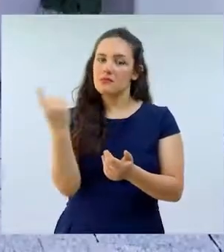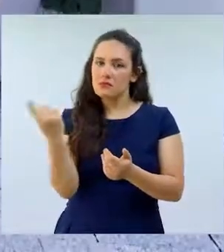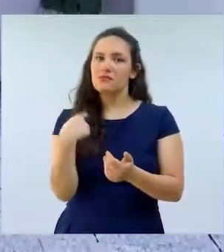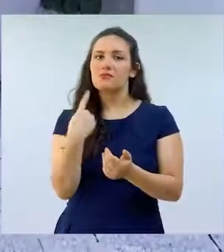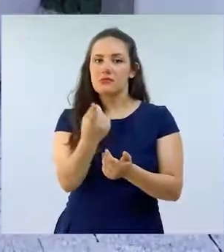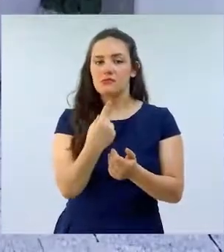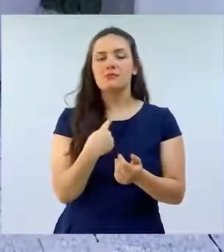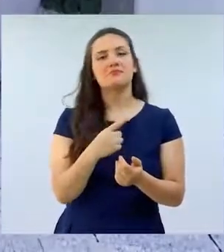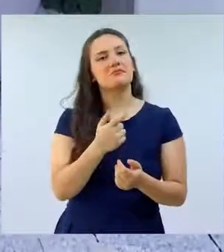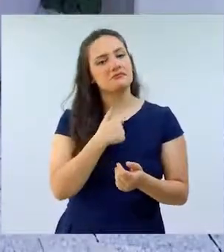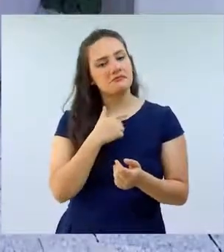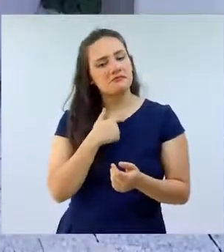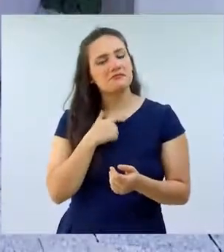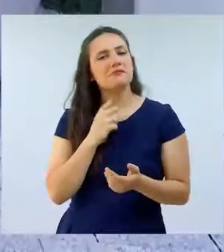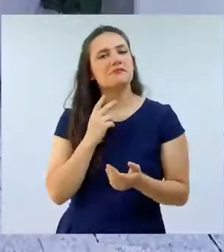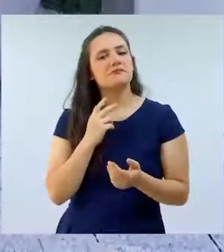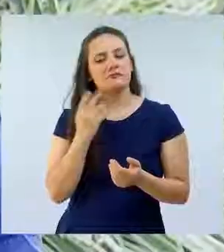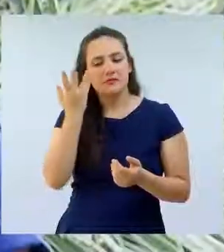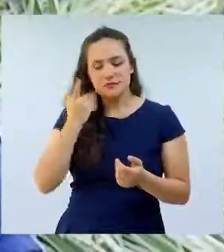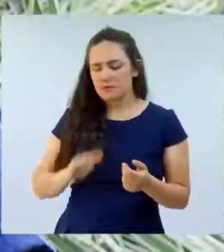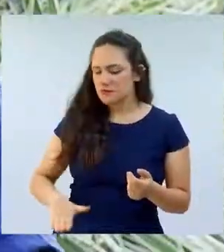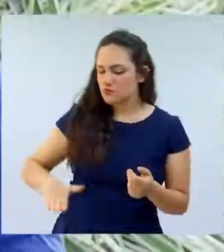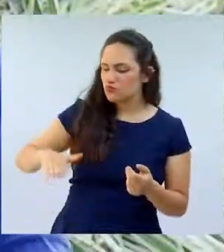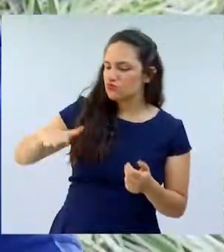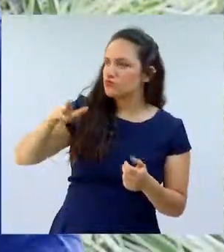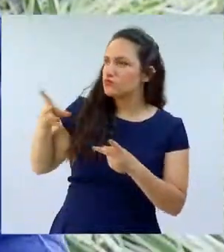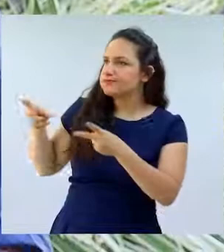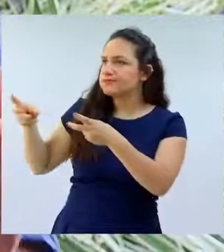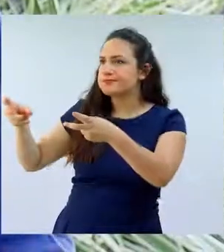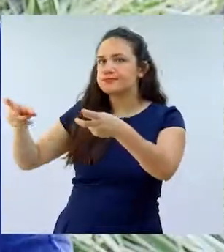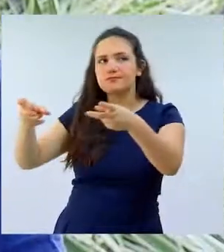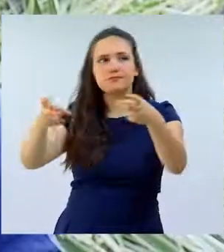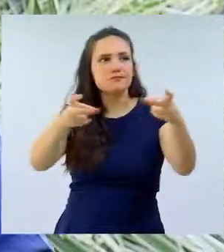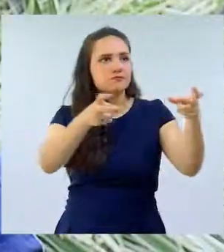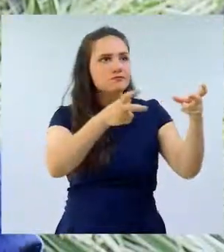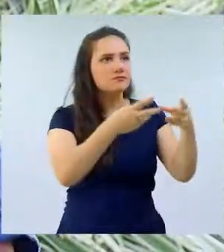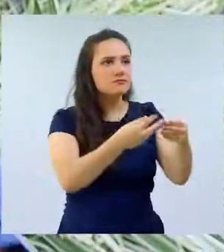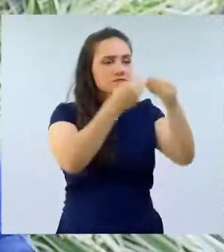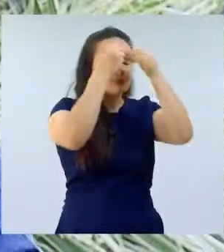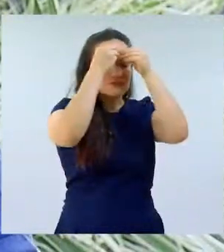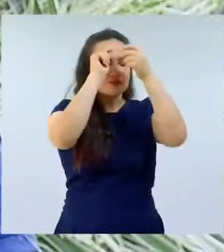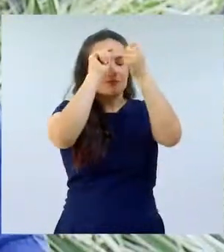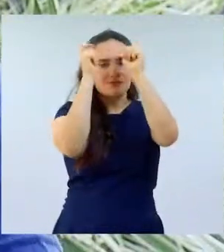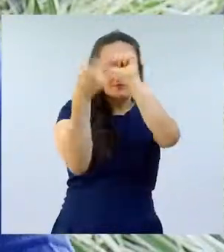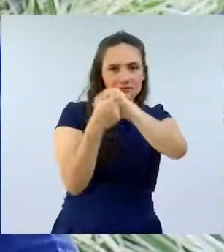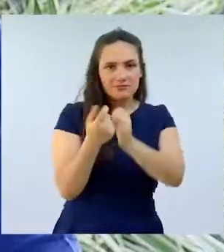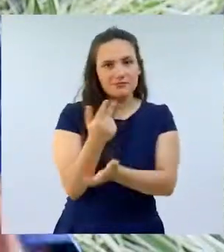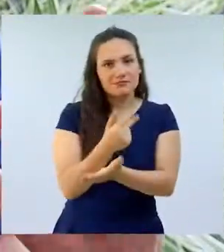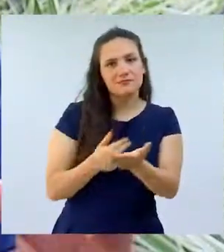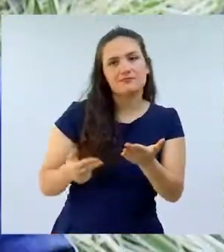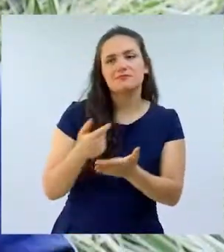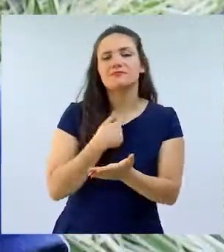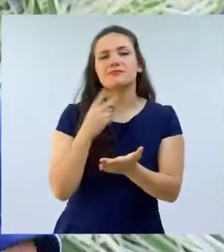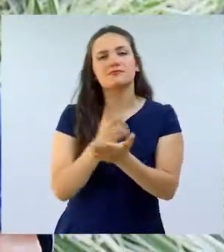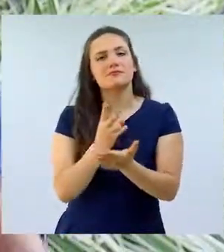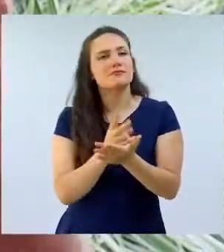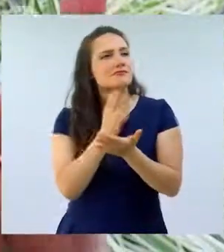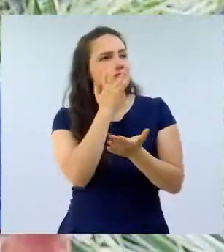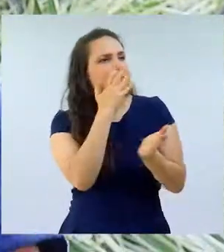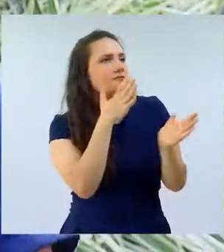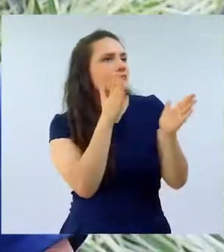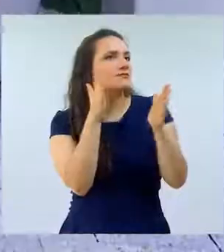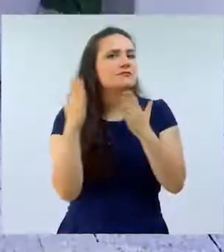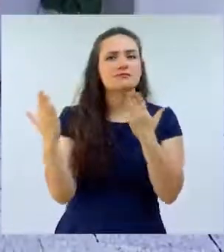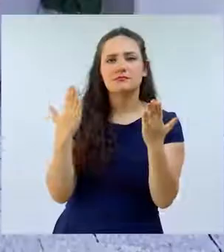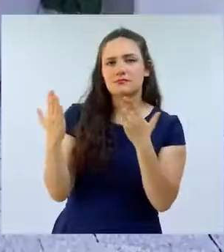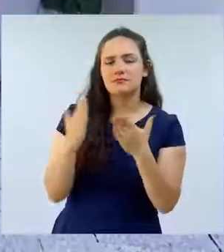de sustentação, de criação, que é através da observação que a gente faz as coisas, né? É observando e